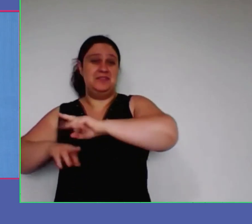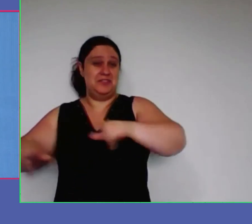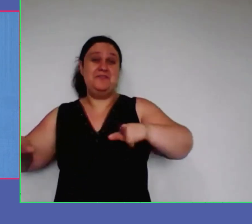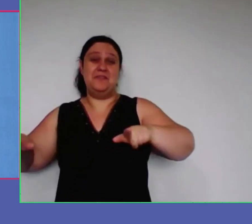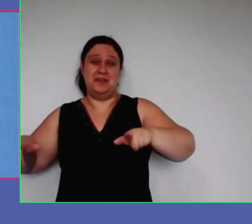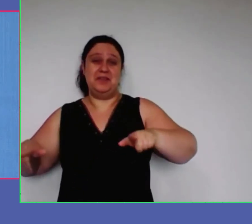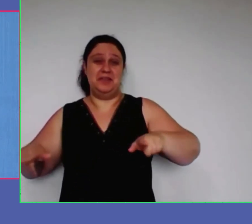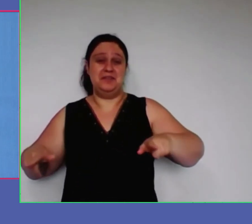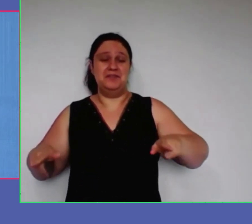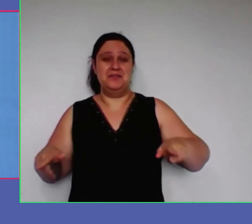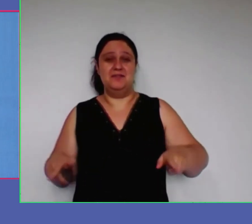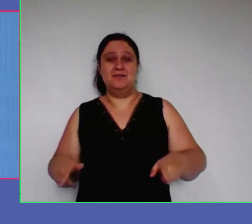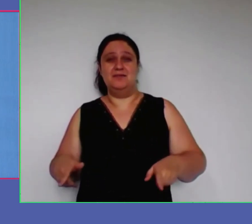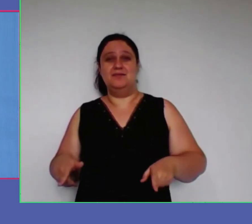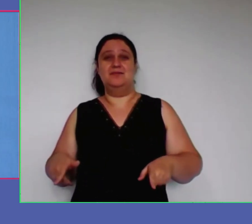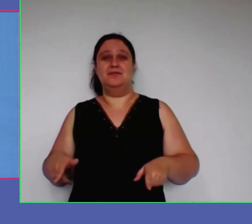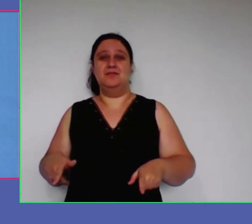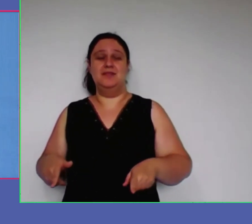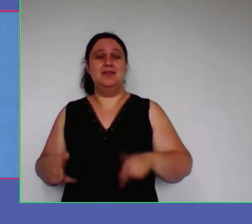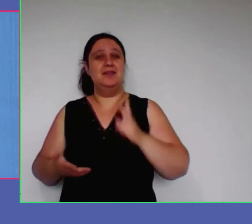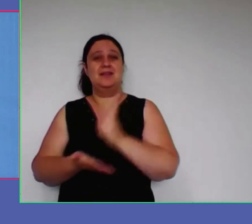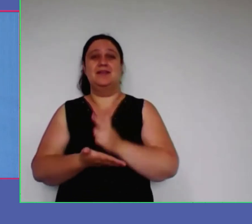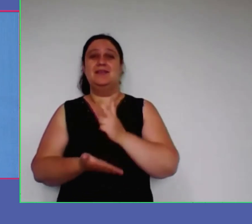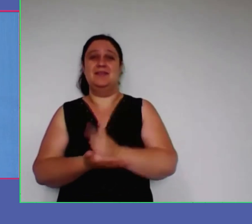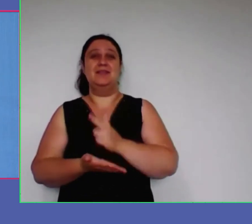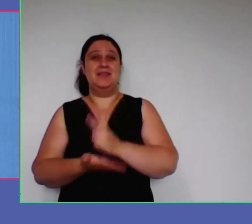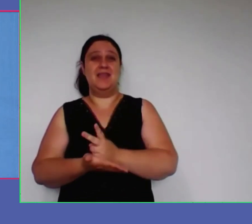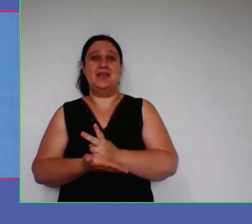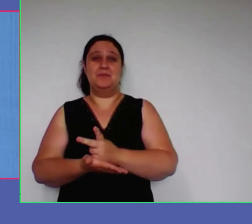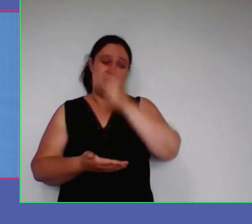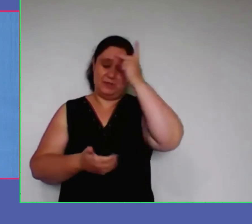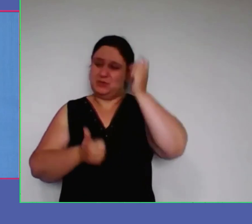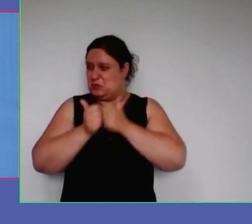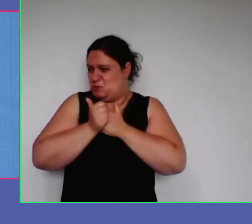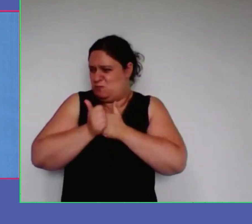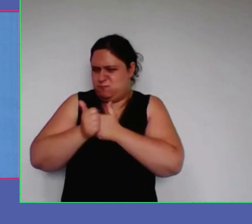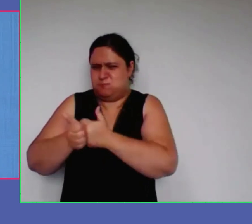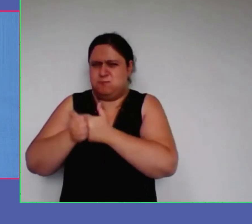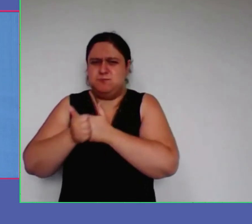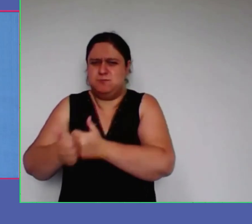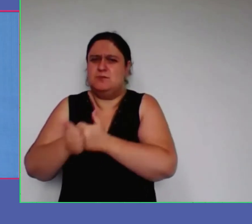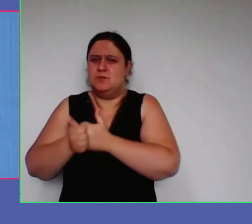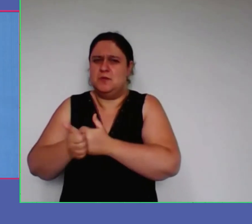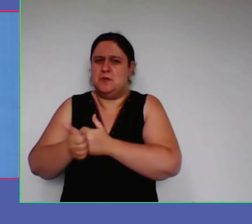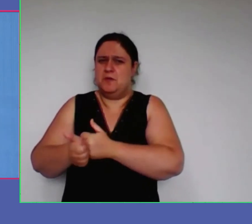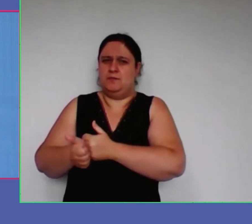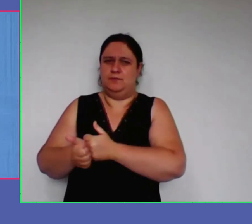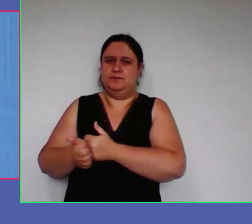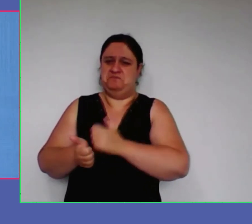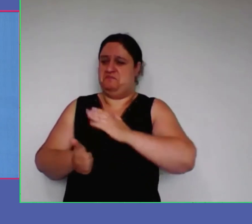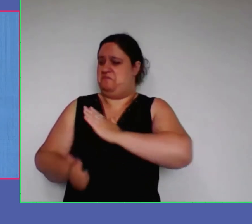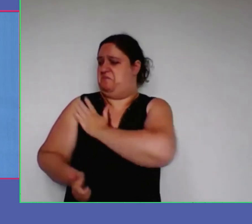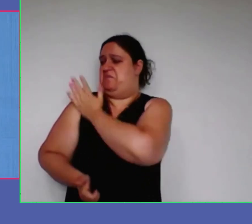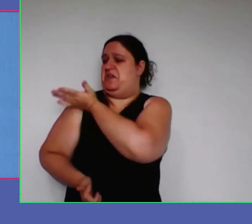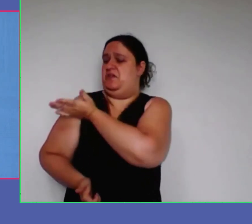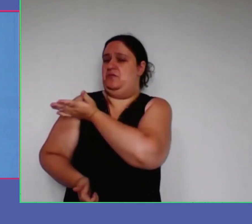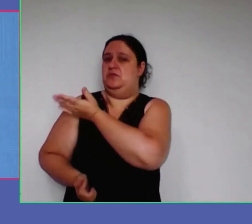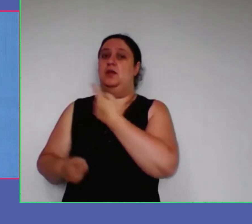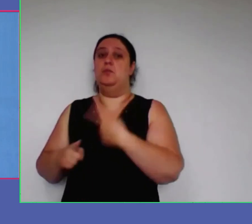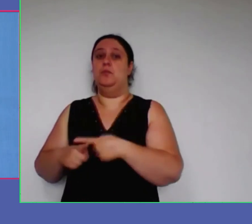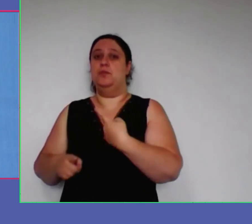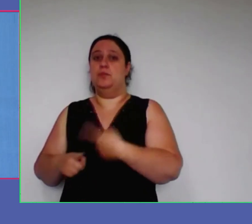e sempre debaixo de muitas perseguições e muita discriminação por terem rejeitado a